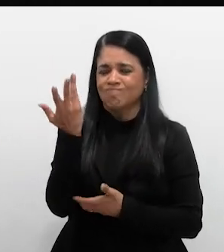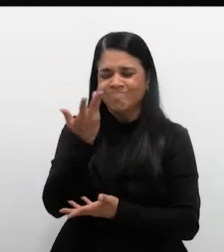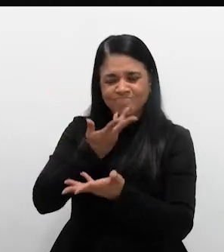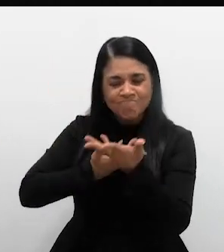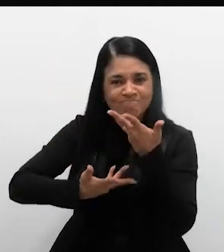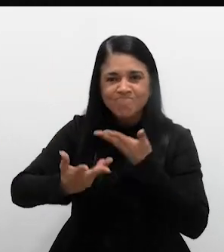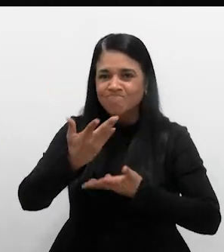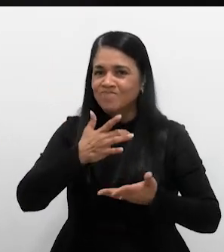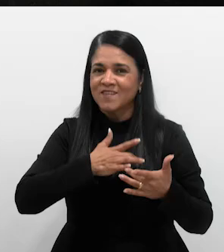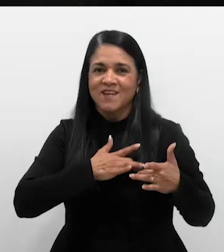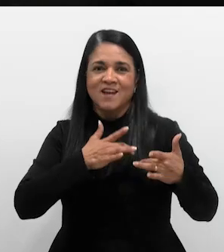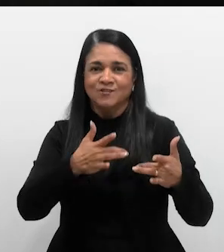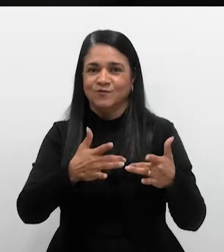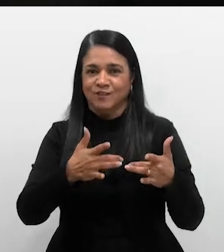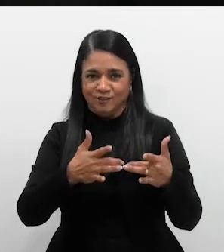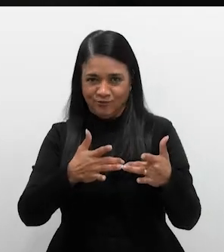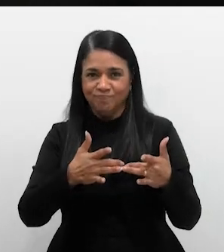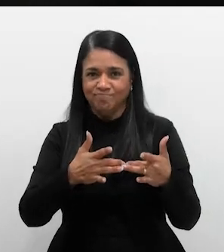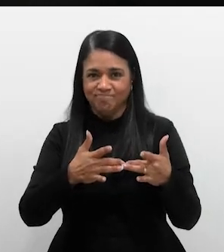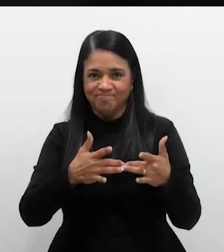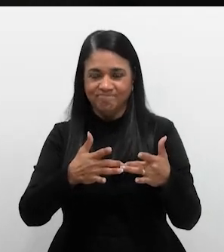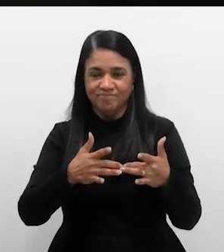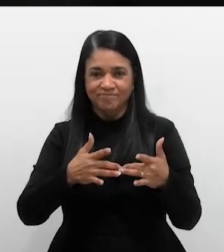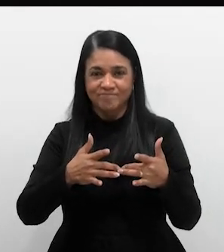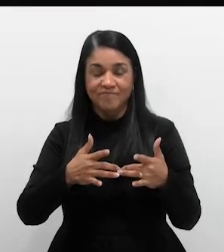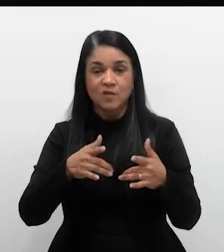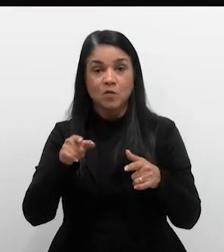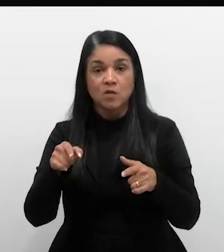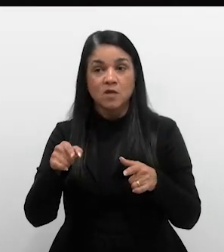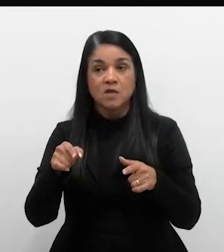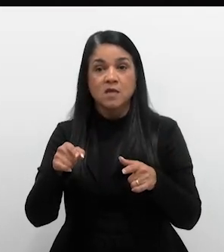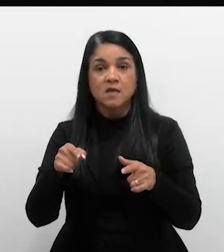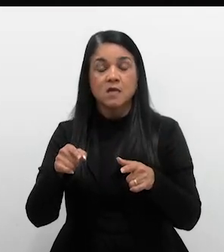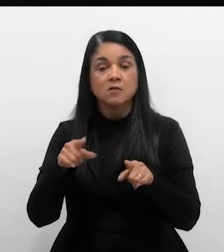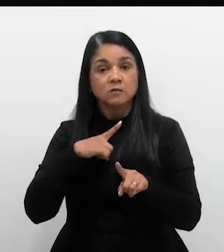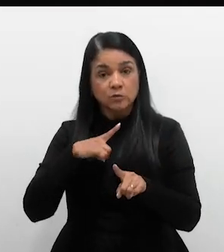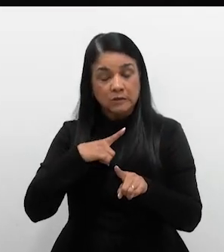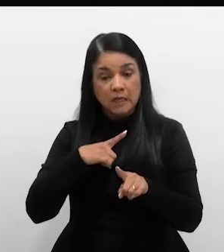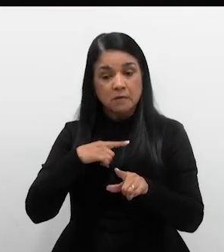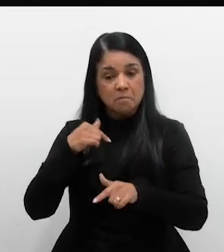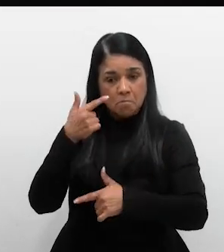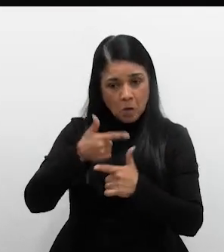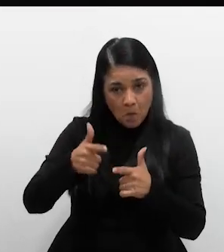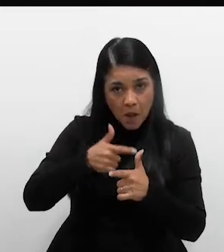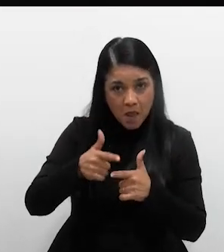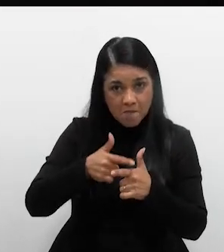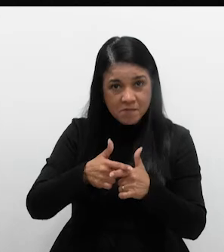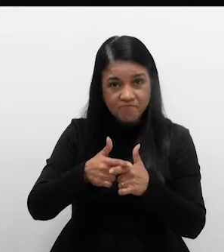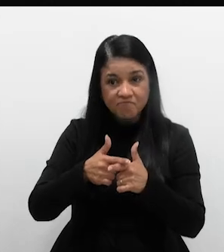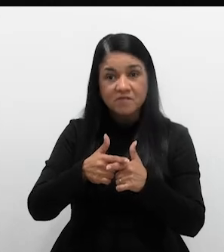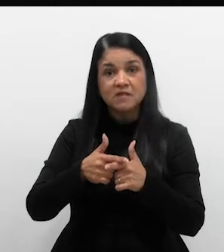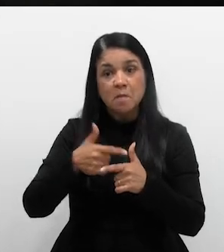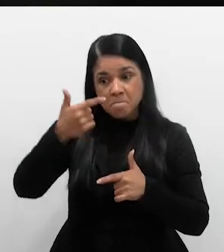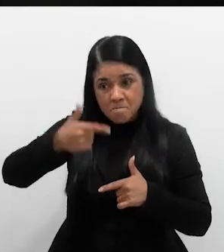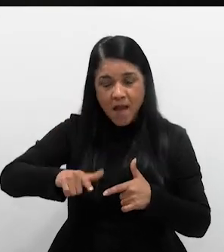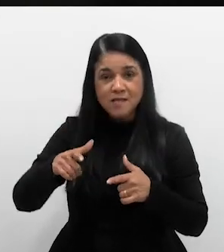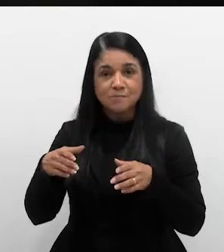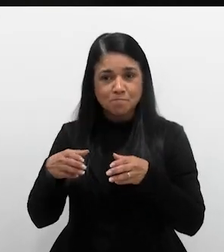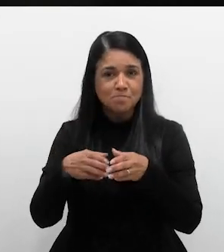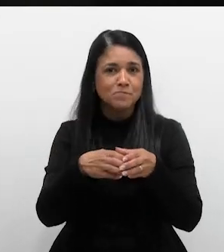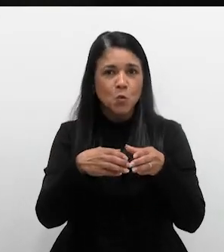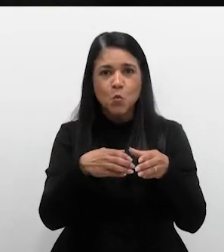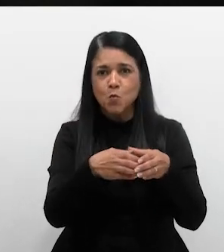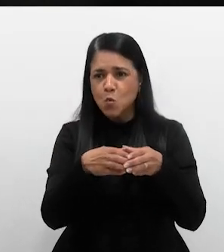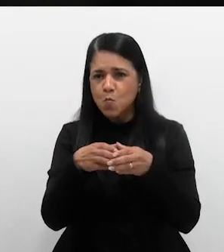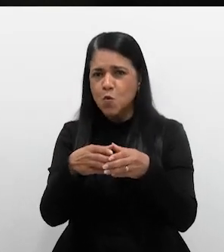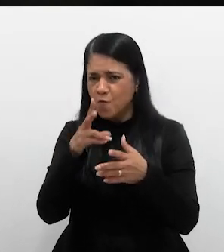É mais gratificante é do que mais preocupante. gratificante. E especialmente quando a bala vem, tem mais gente para se colocar na frente da bala junto com você. E vem